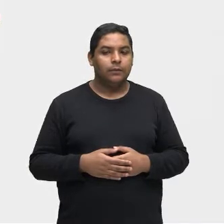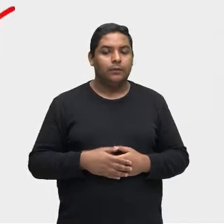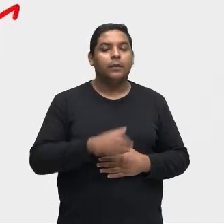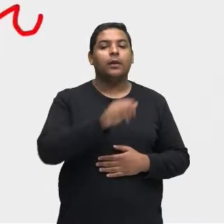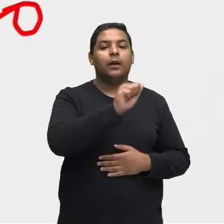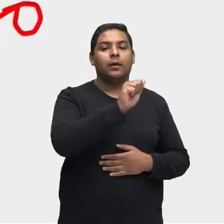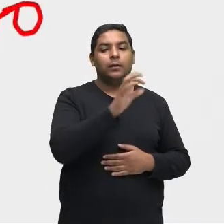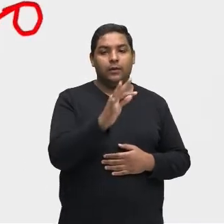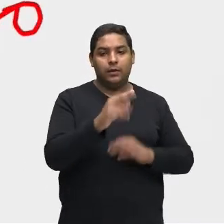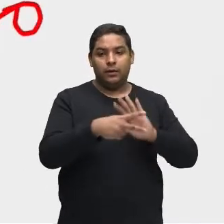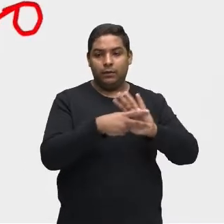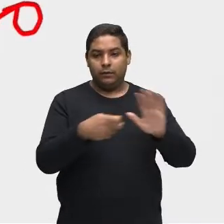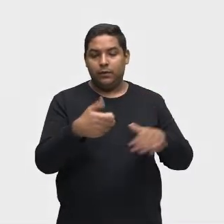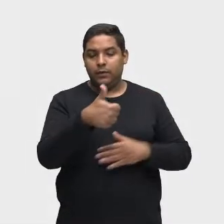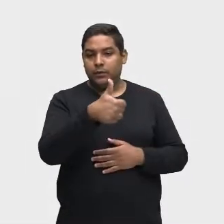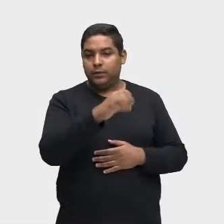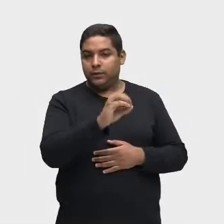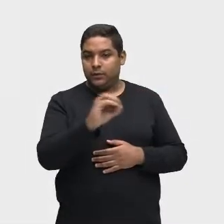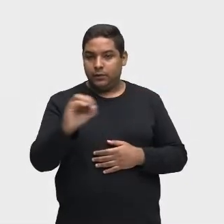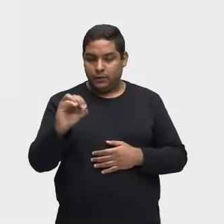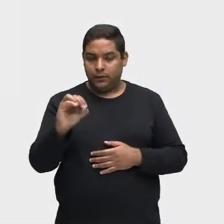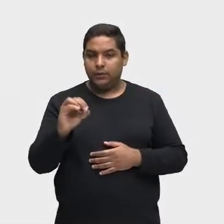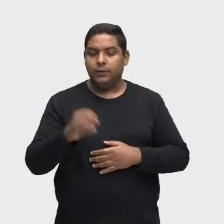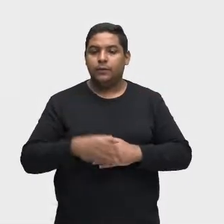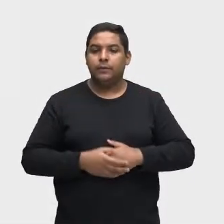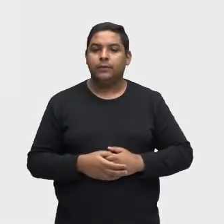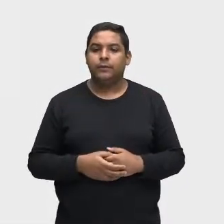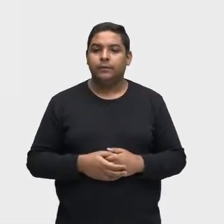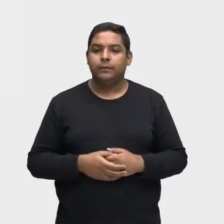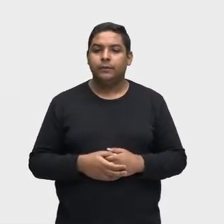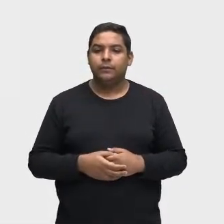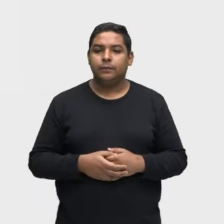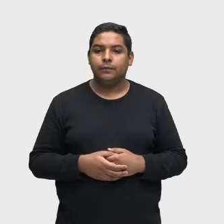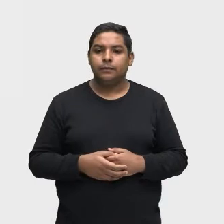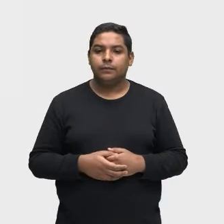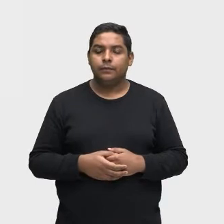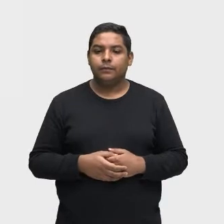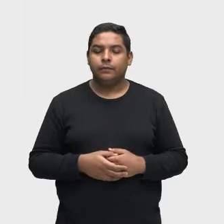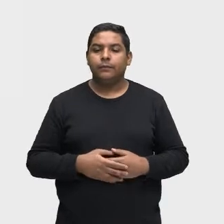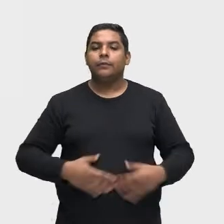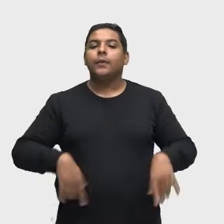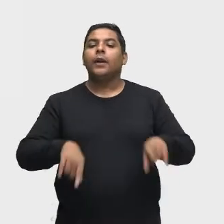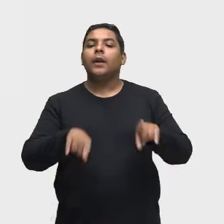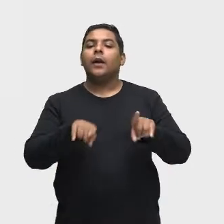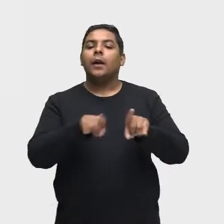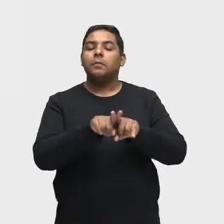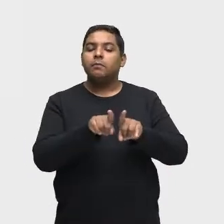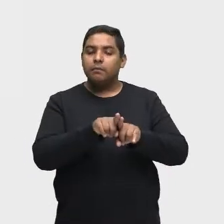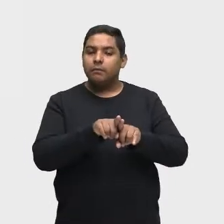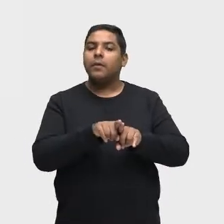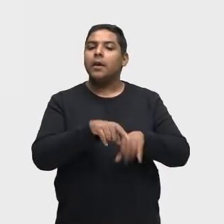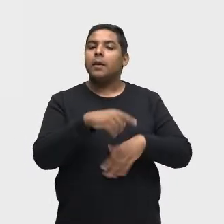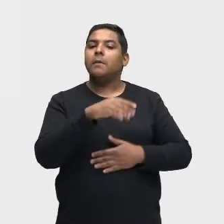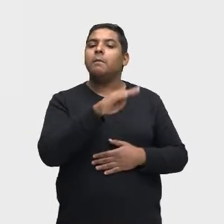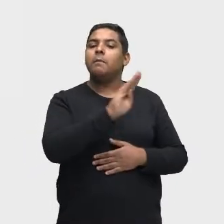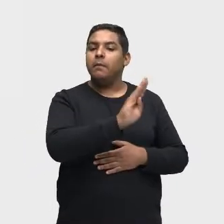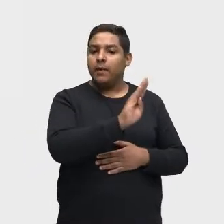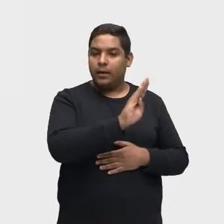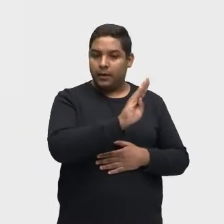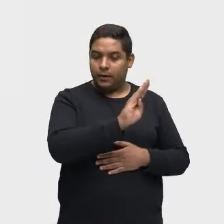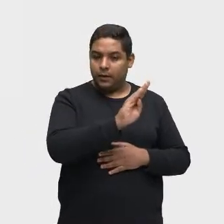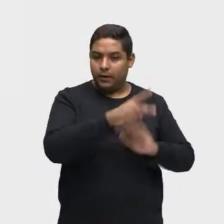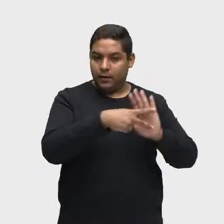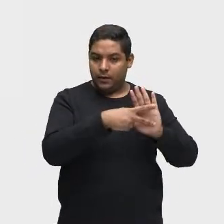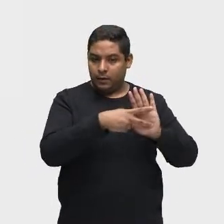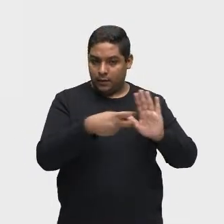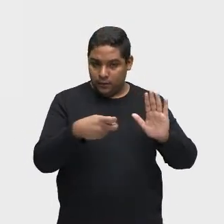É 100 metros quadrados. Ele está me dando a base maior. Né? Lembrando, como